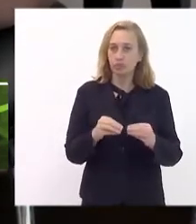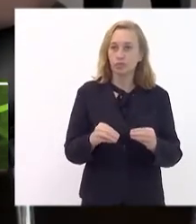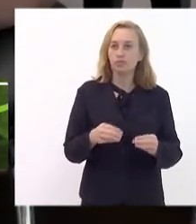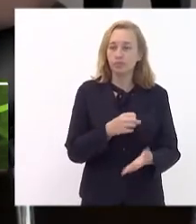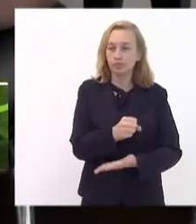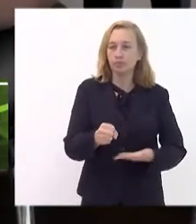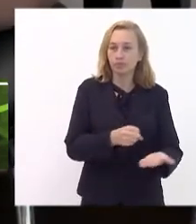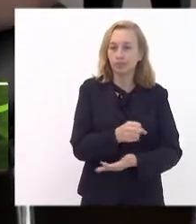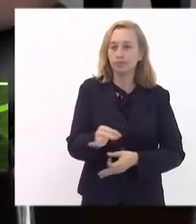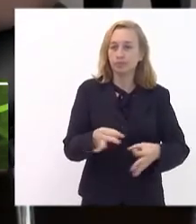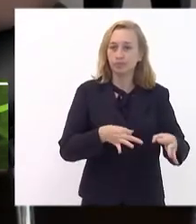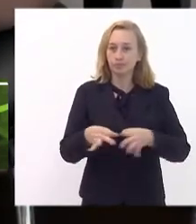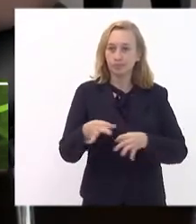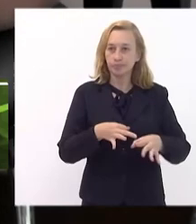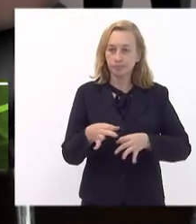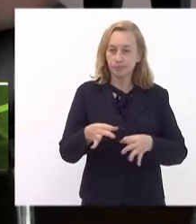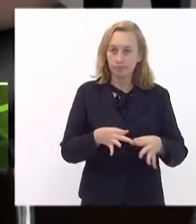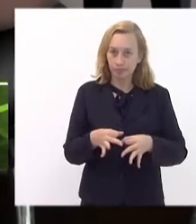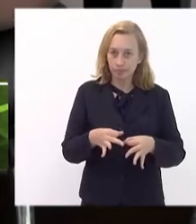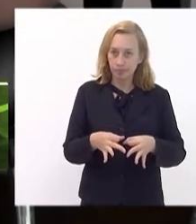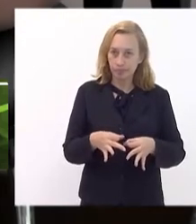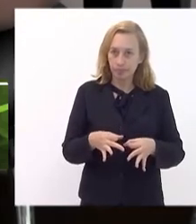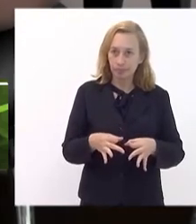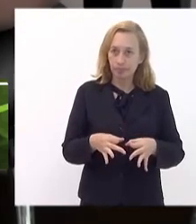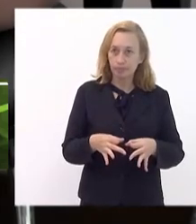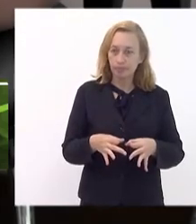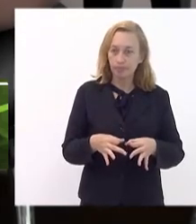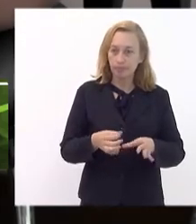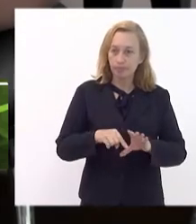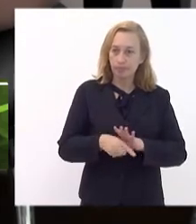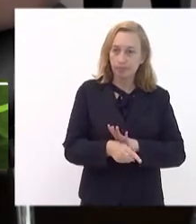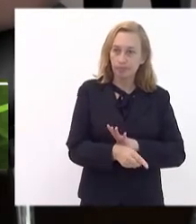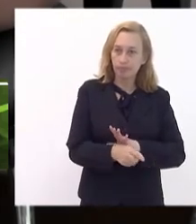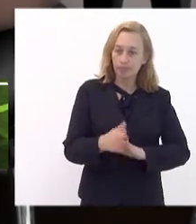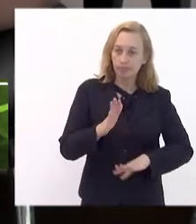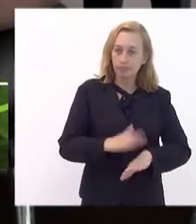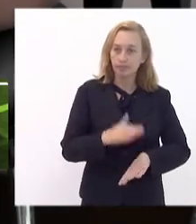básico executivo, para que a gente orçasse esse projeto